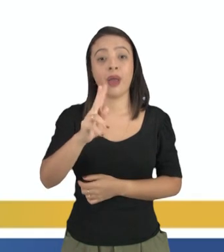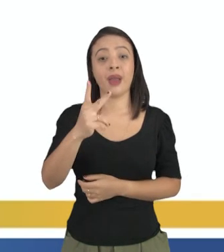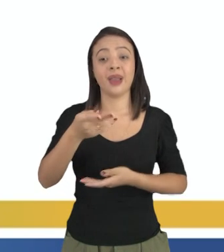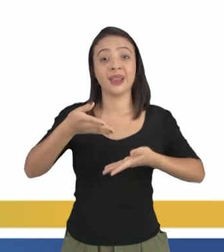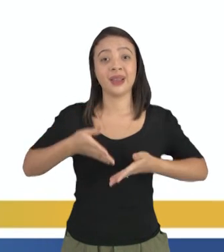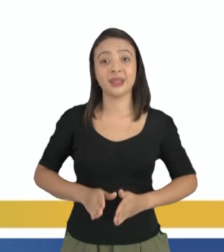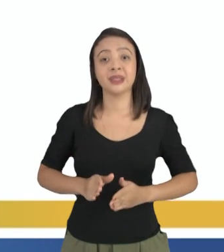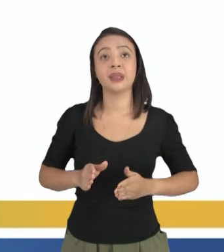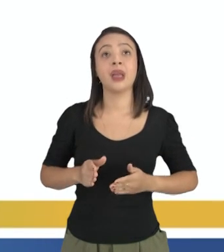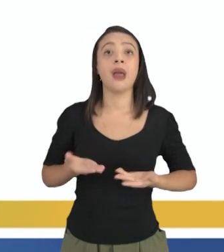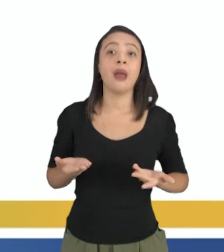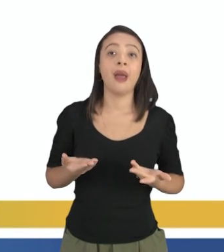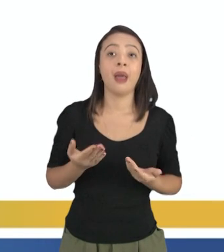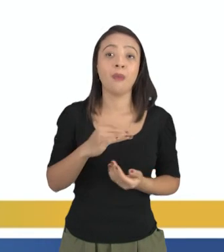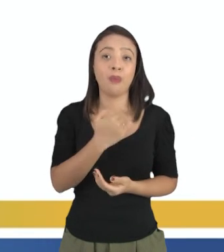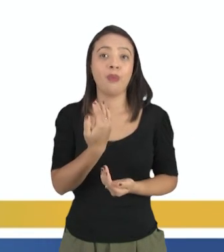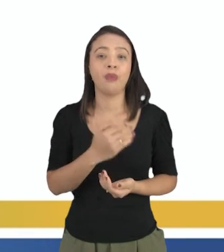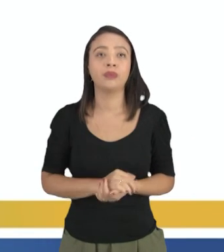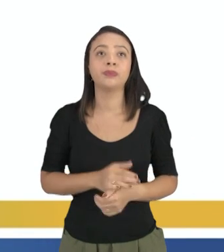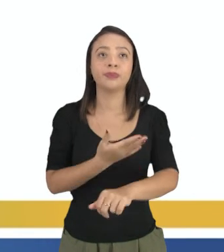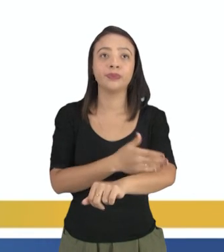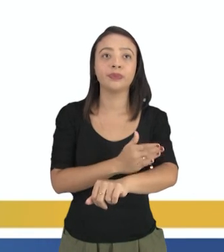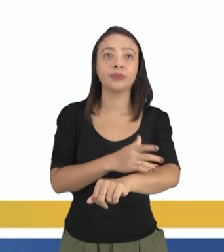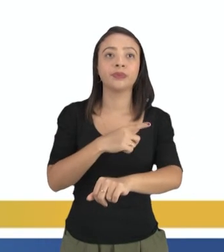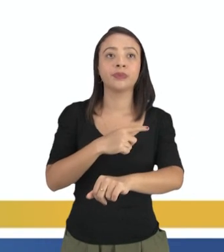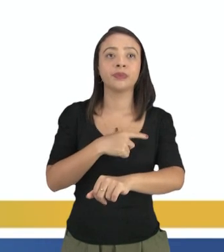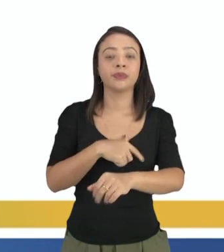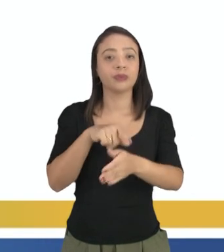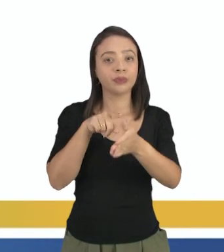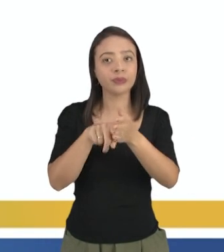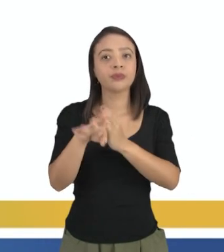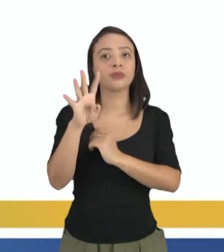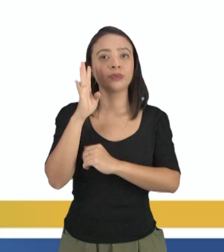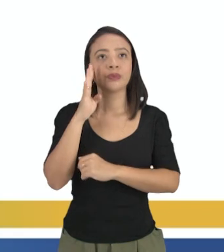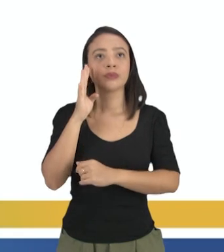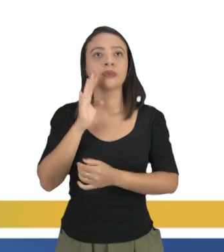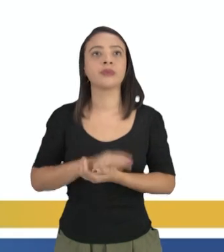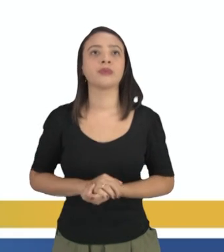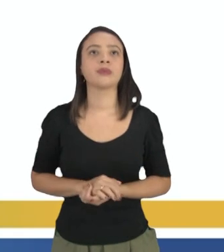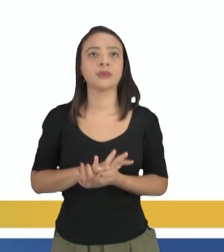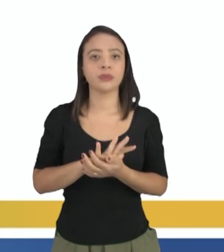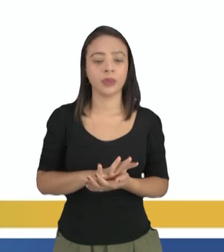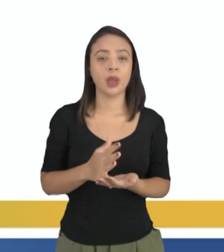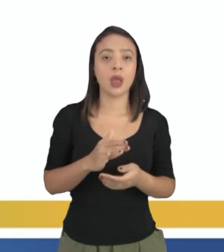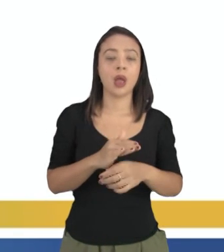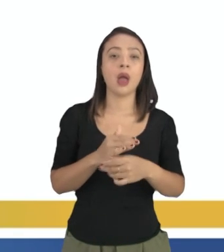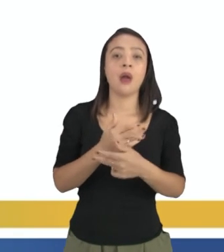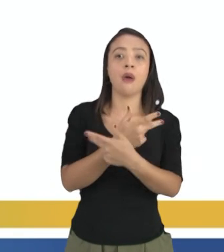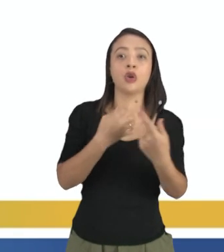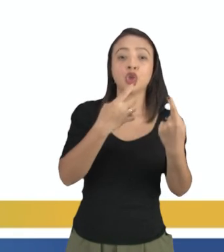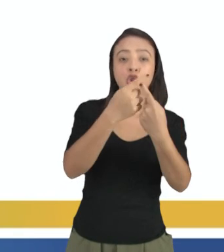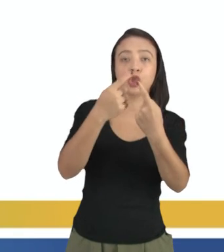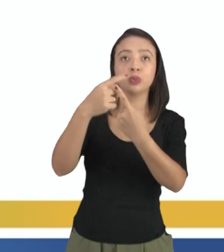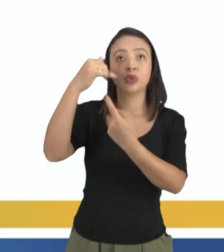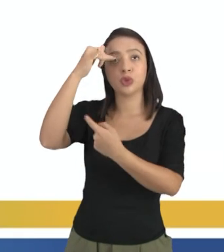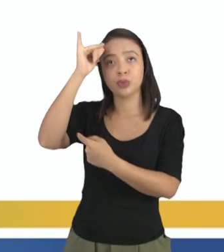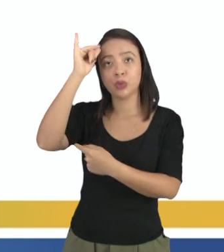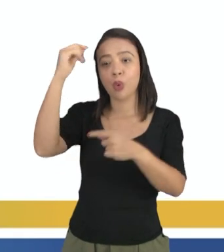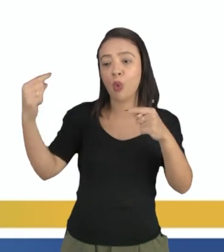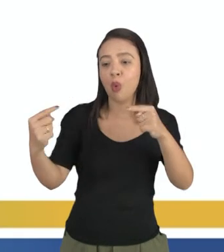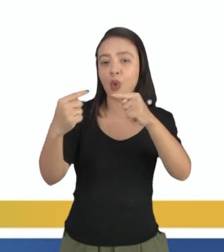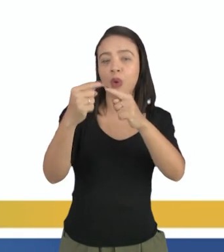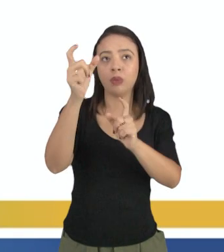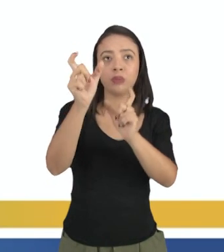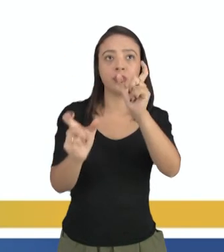morto. Bom, no nosso Exercitando nós temos uma questão muito, muito interessante. Em raças de gado bovino, o cruzamento de